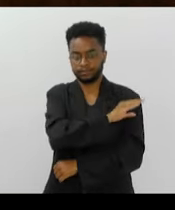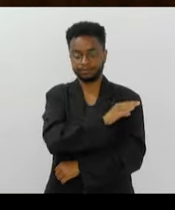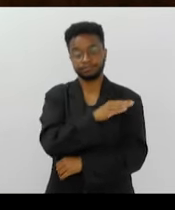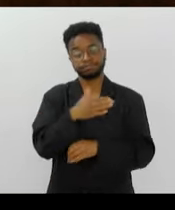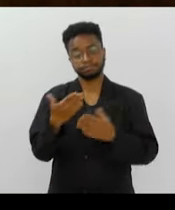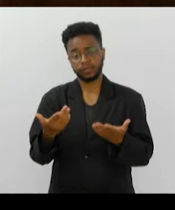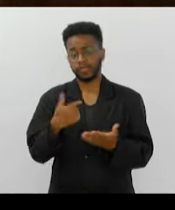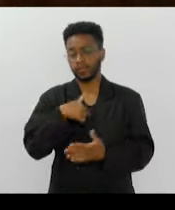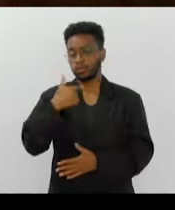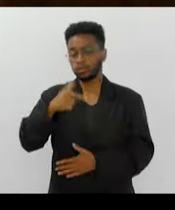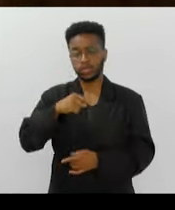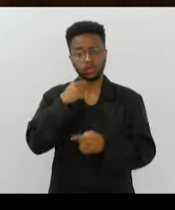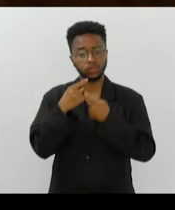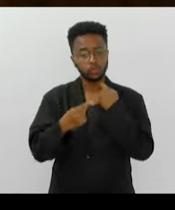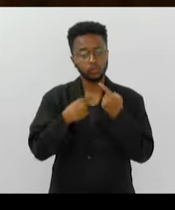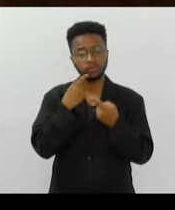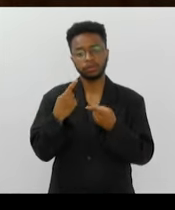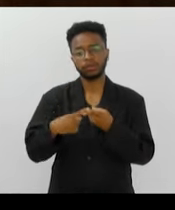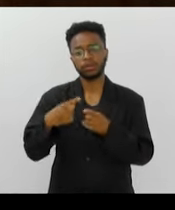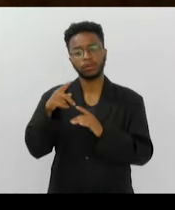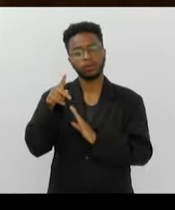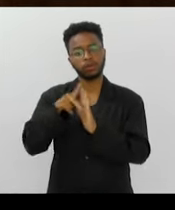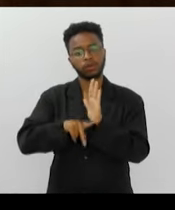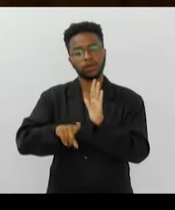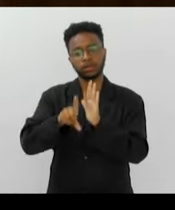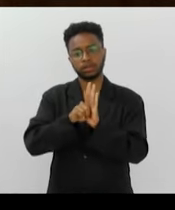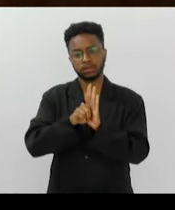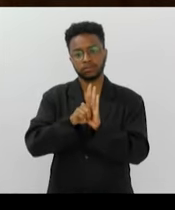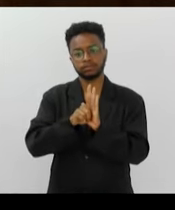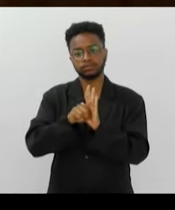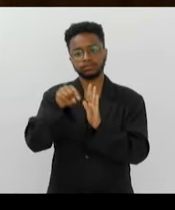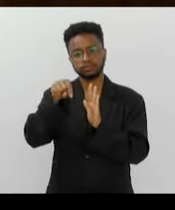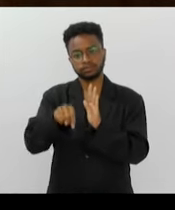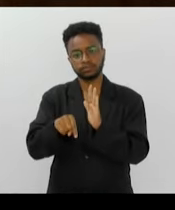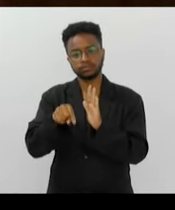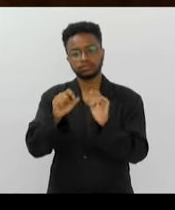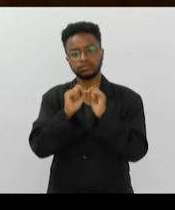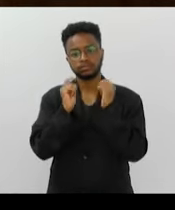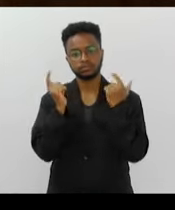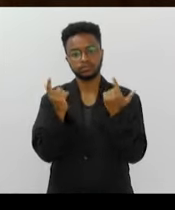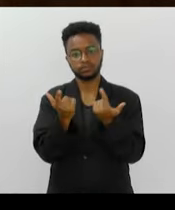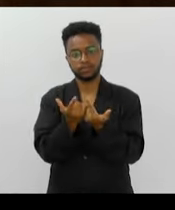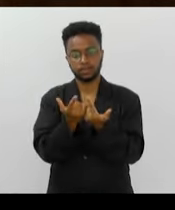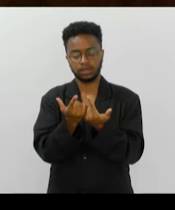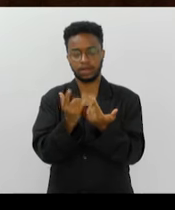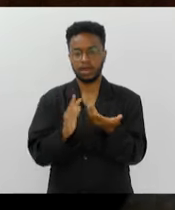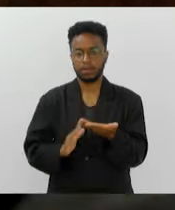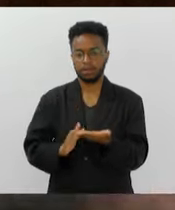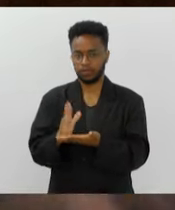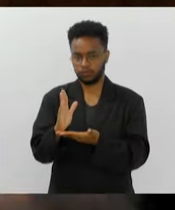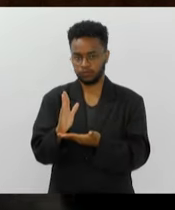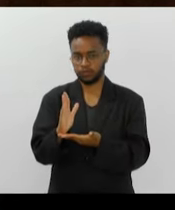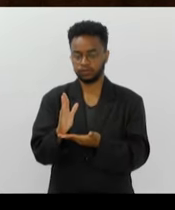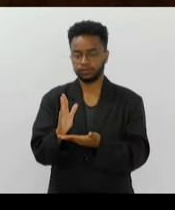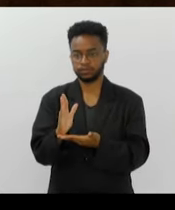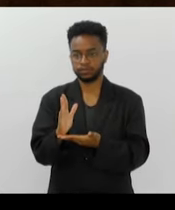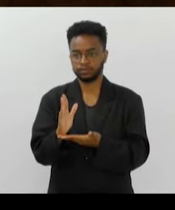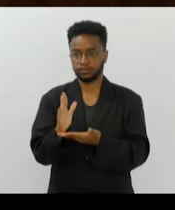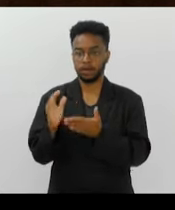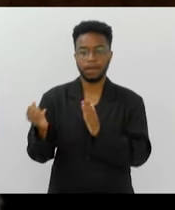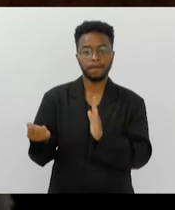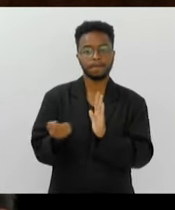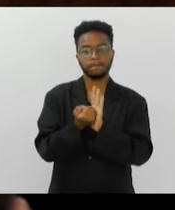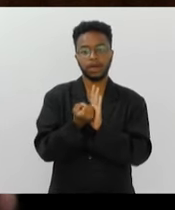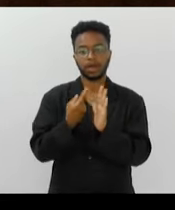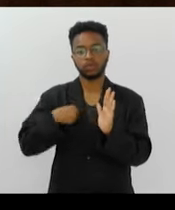Presidente esse projeto que esta casa acaba de aprovar Marca um